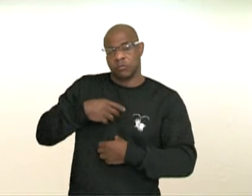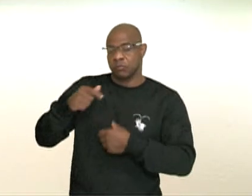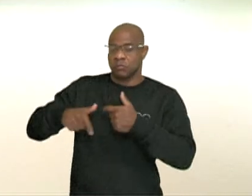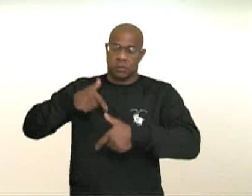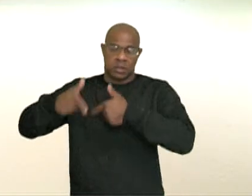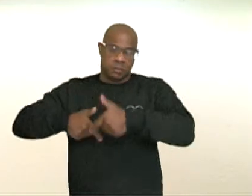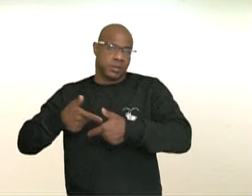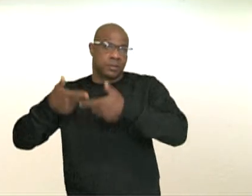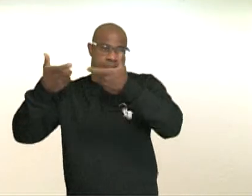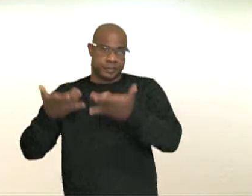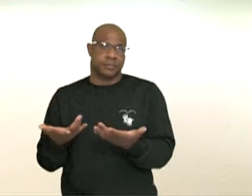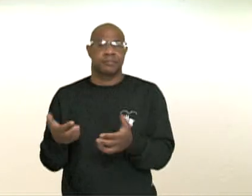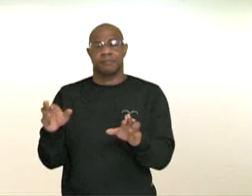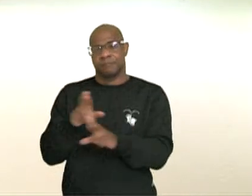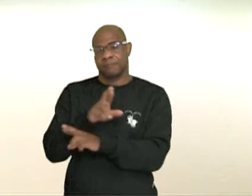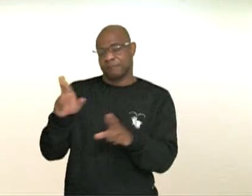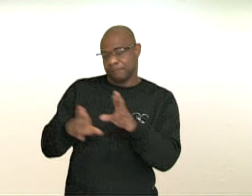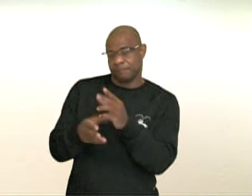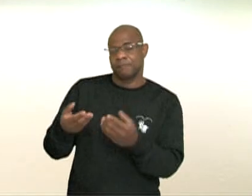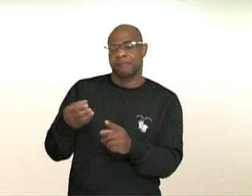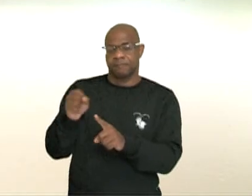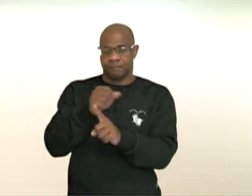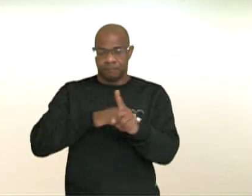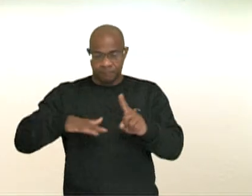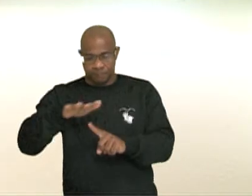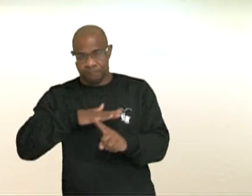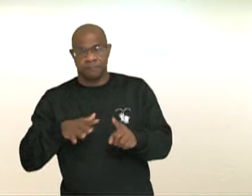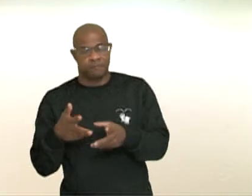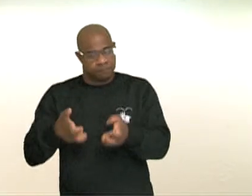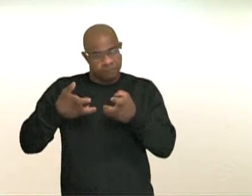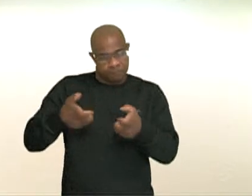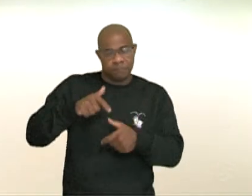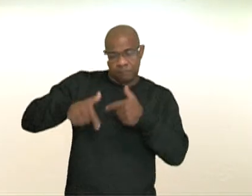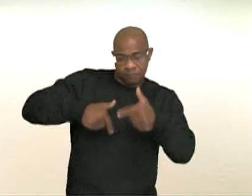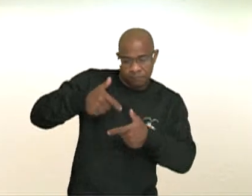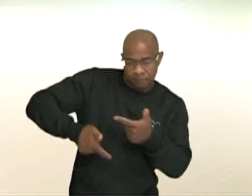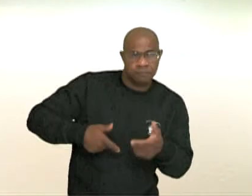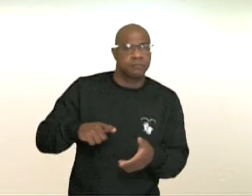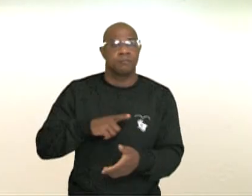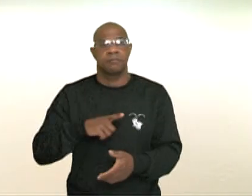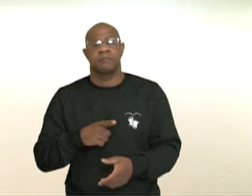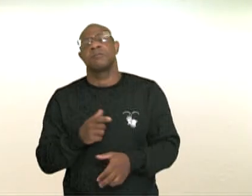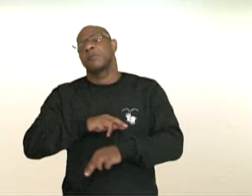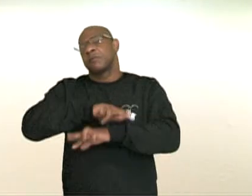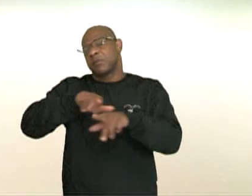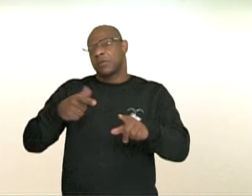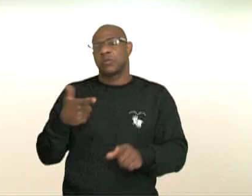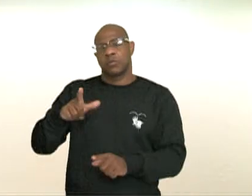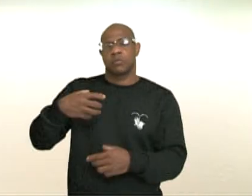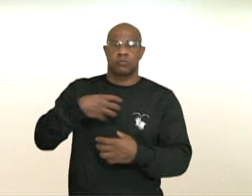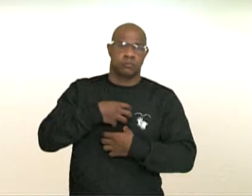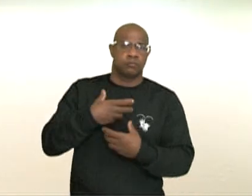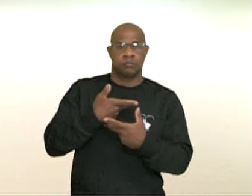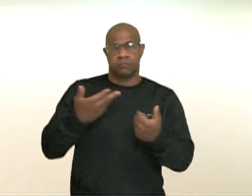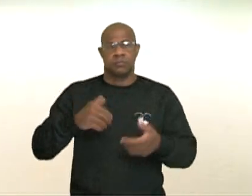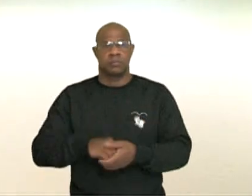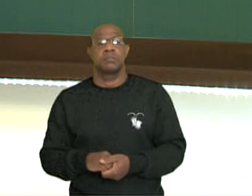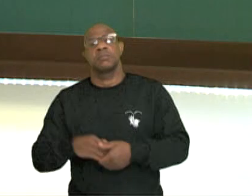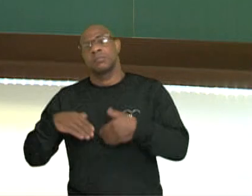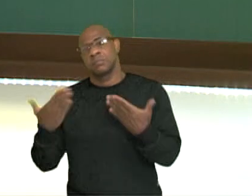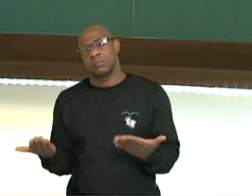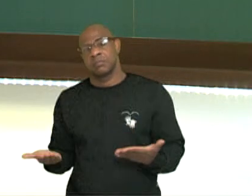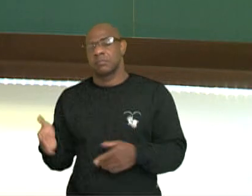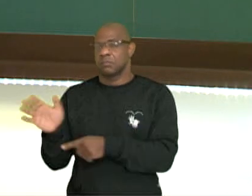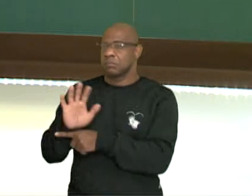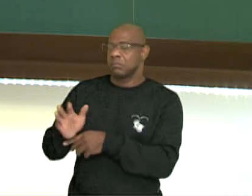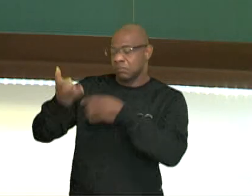novos modos de relação, de vida em sociedade, de exploração, de trabalho, dentre vários outros fatores. Então,